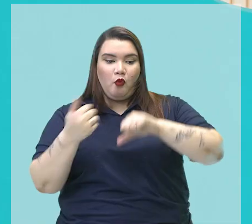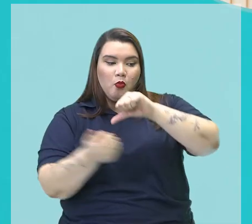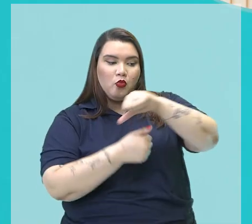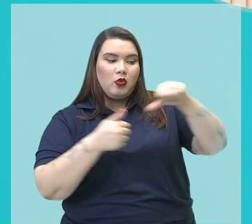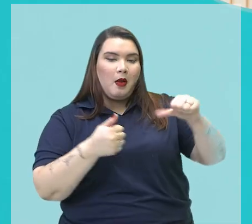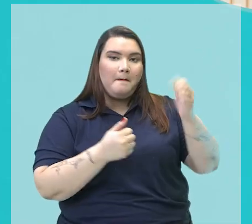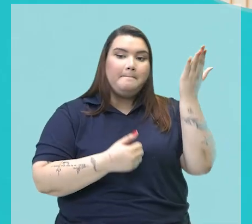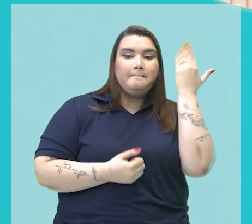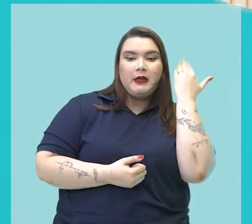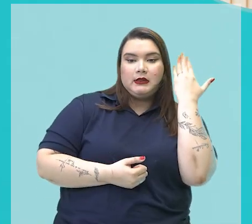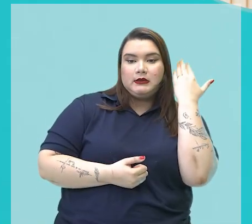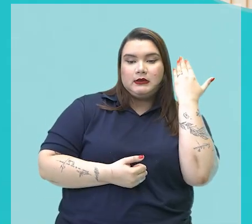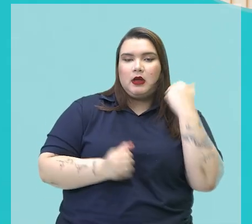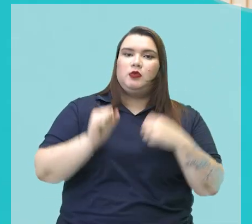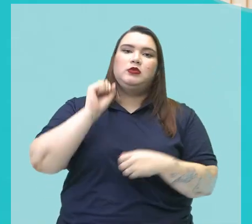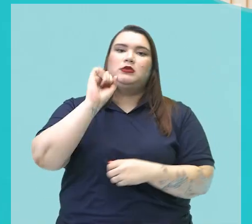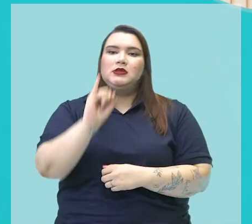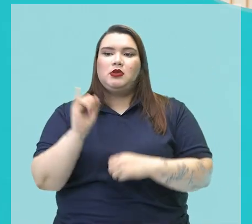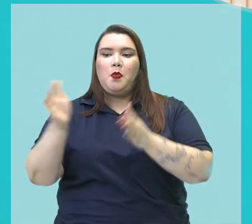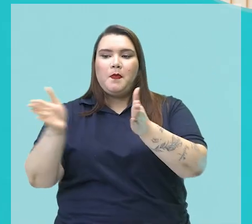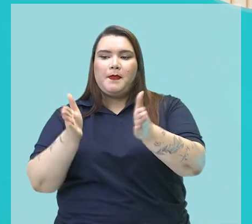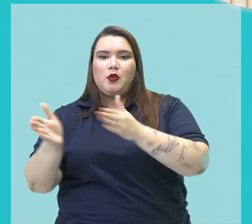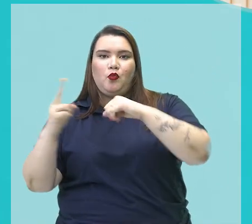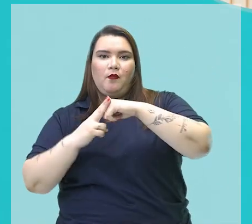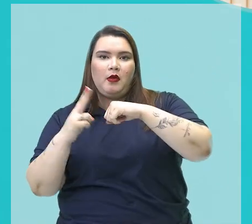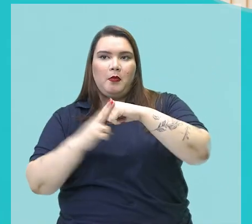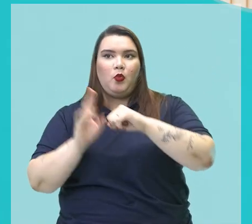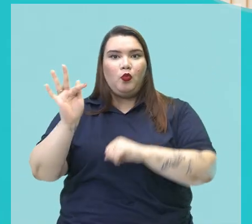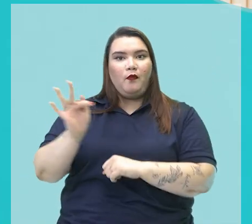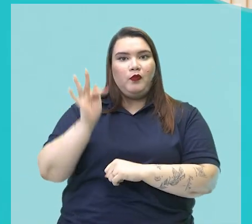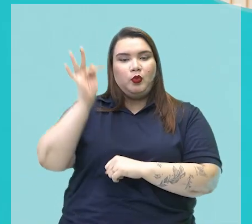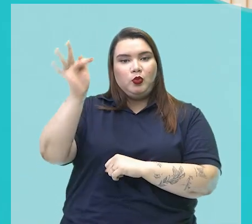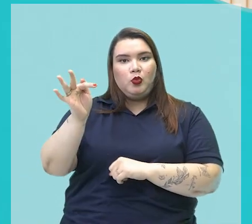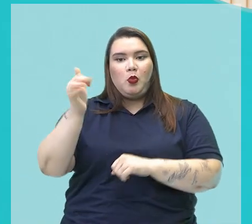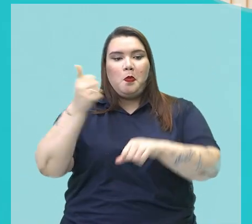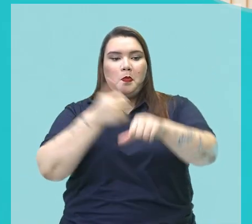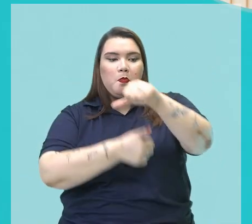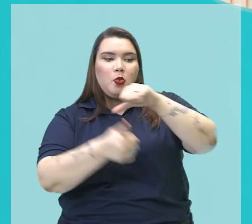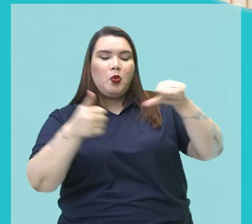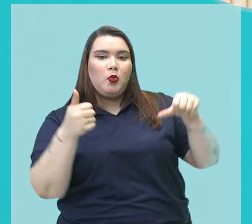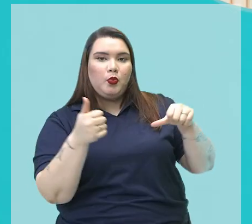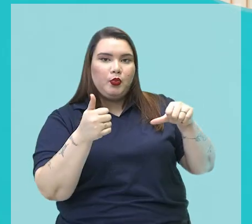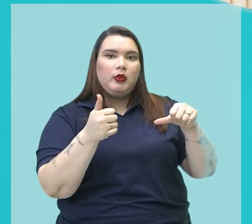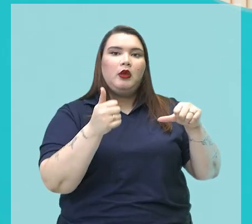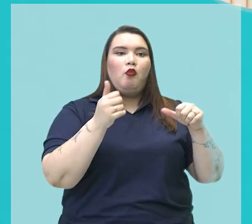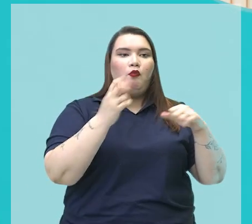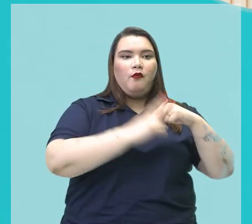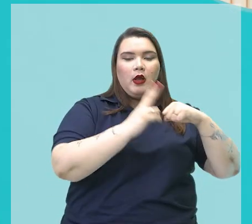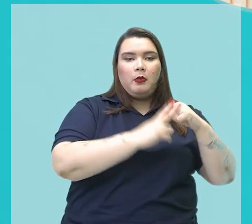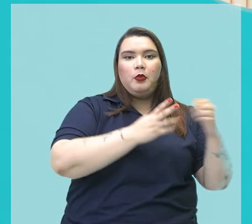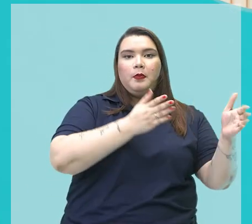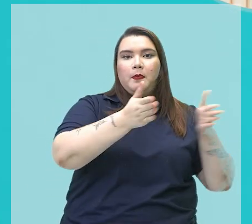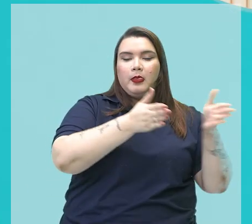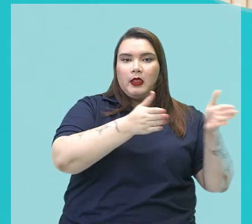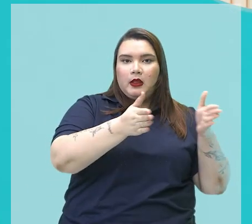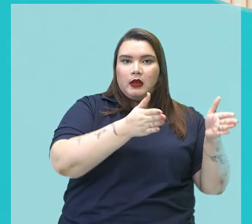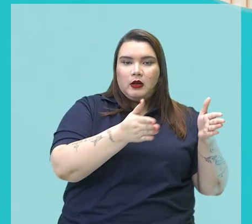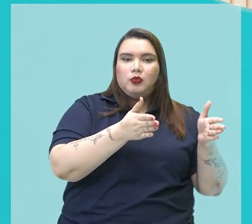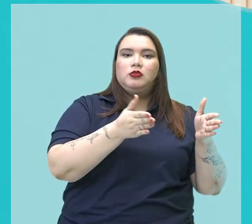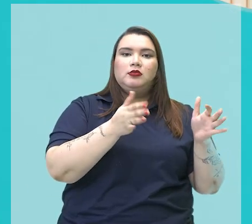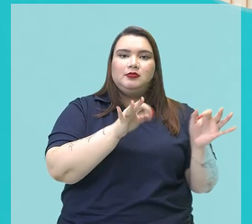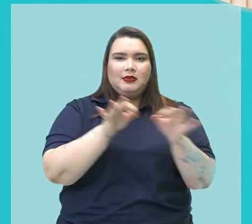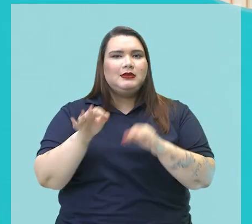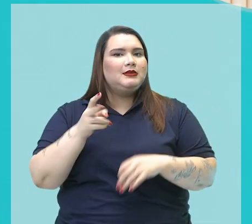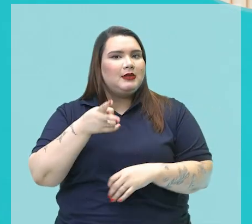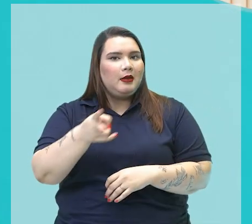algo no futuro, eu vou falar, né, esse discurso indireto utilizando um verbo modal, por exemplo. Então, há sempre esse recuo, essa